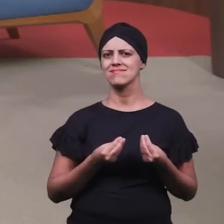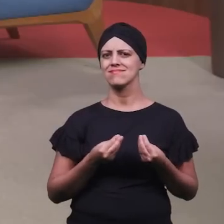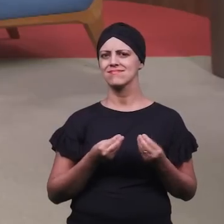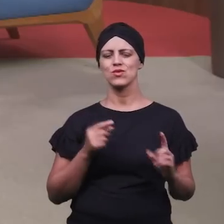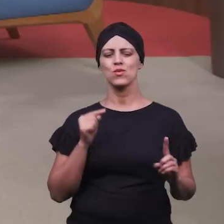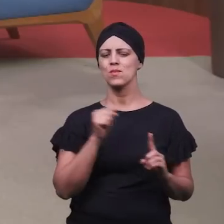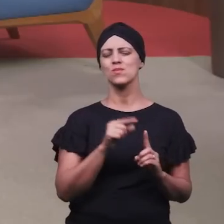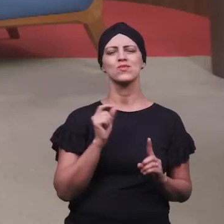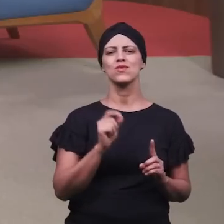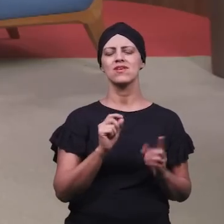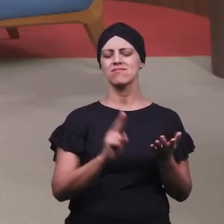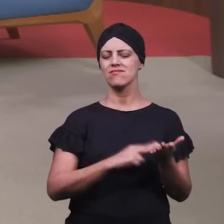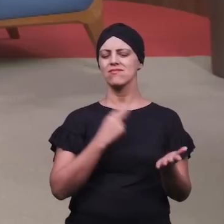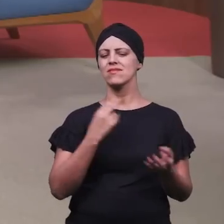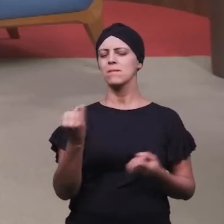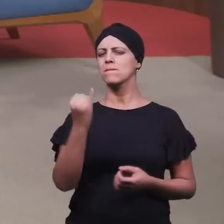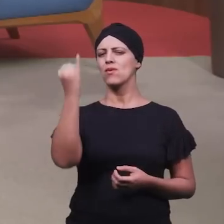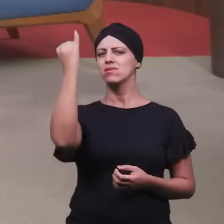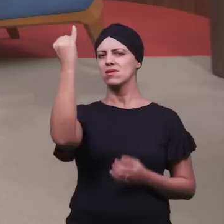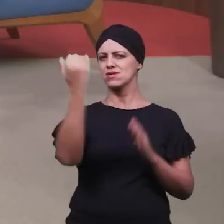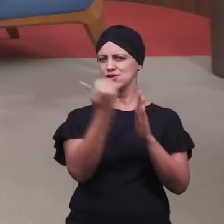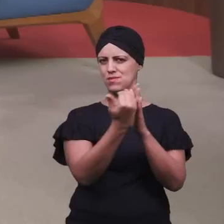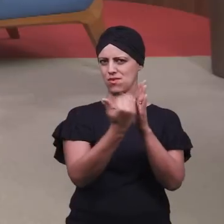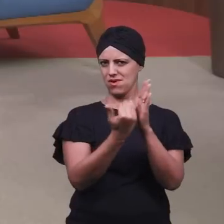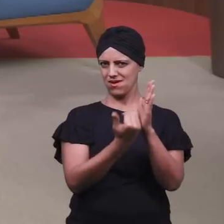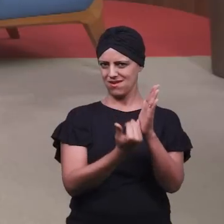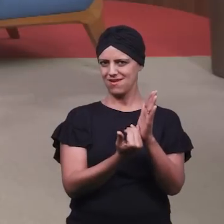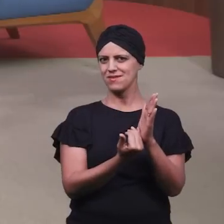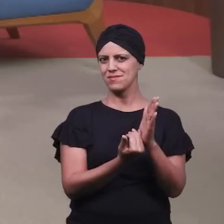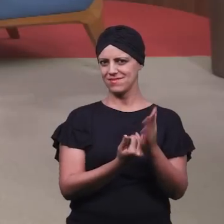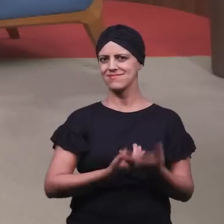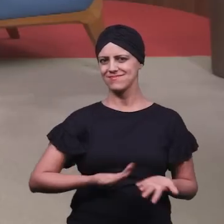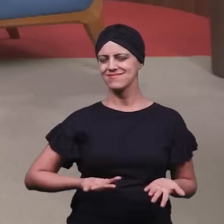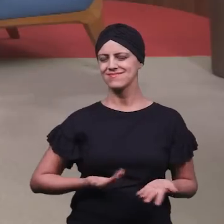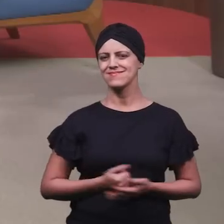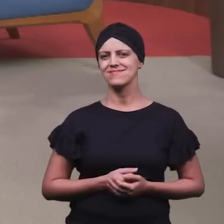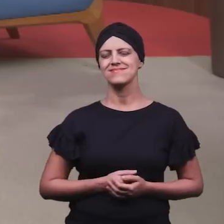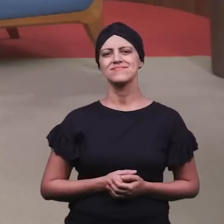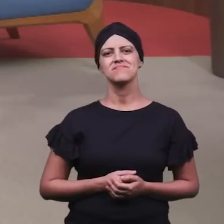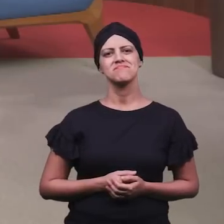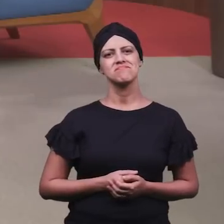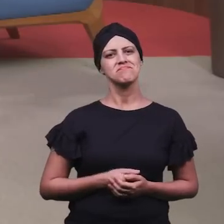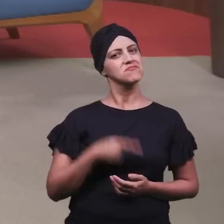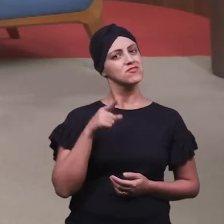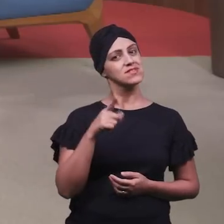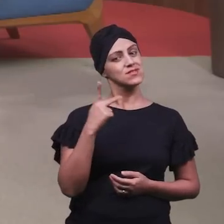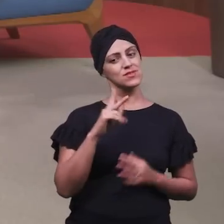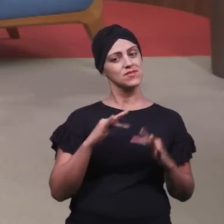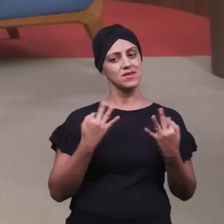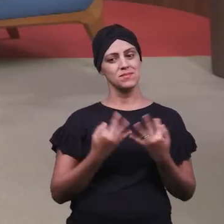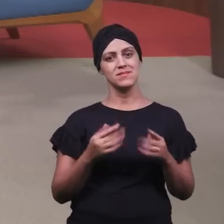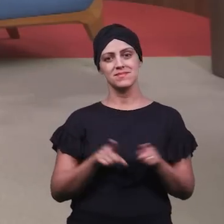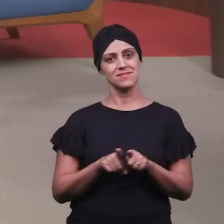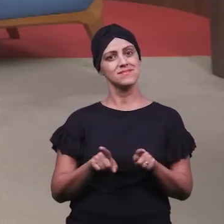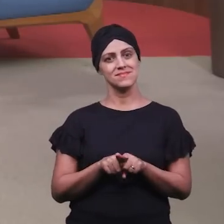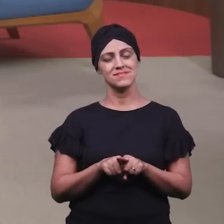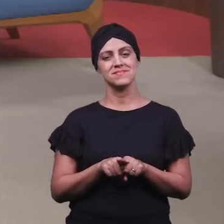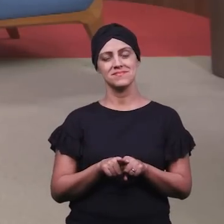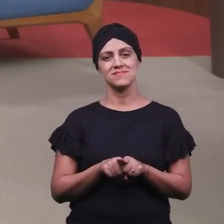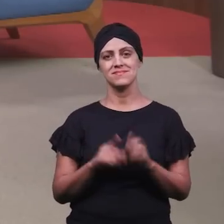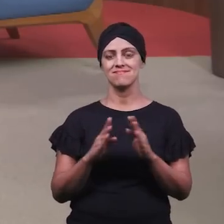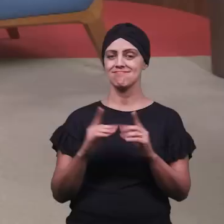mensagem ela tem por objetivo falar sobre a importância do programa para cada um de vocês, né? Para você, para sua família,